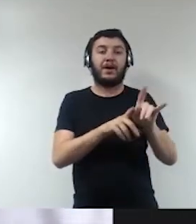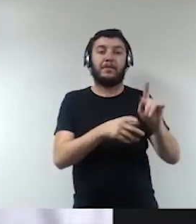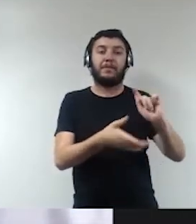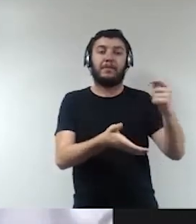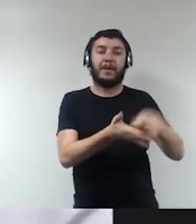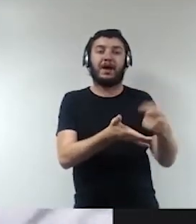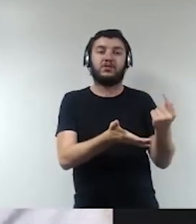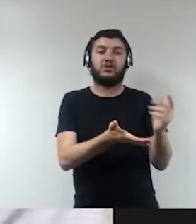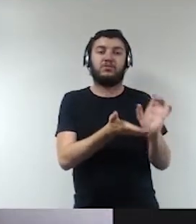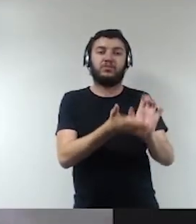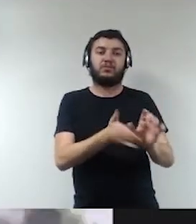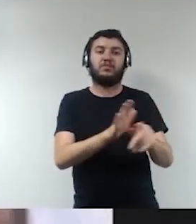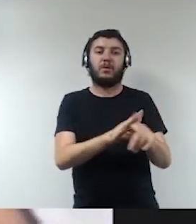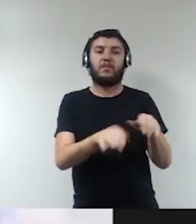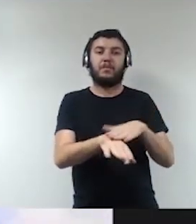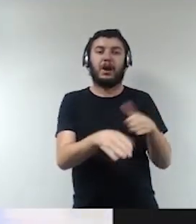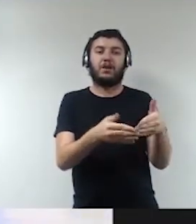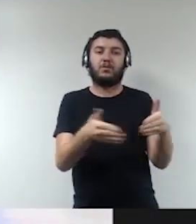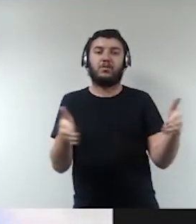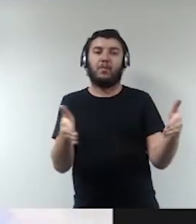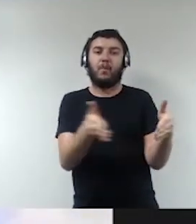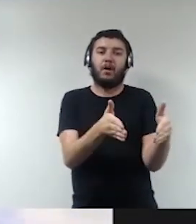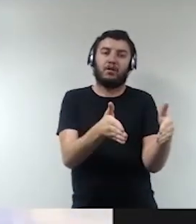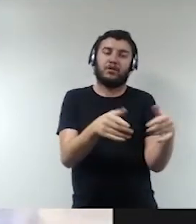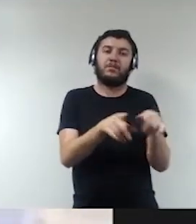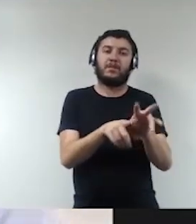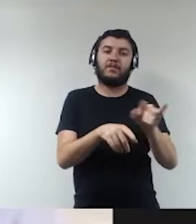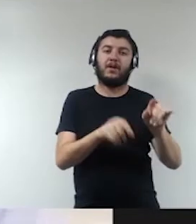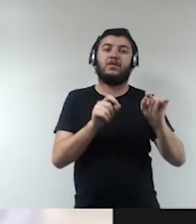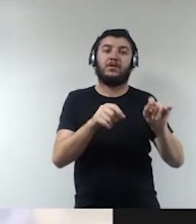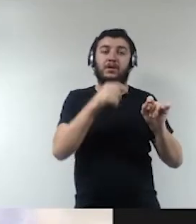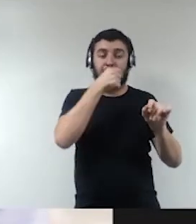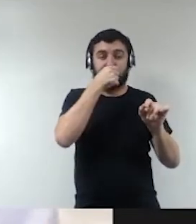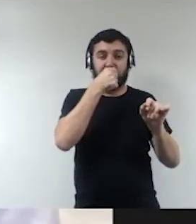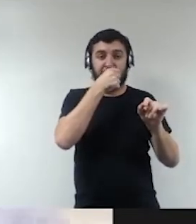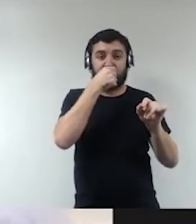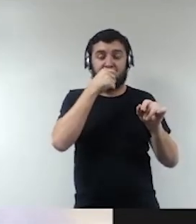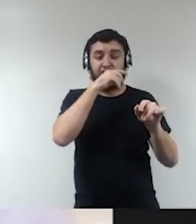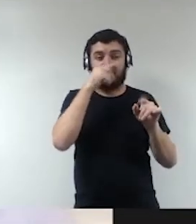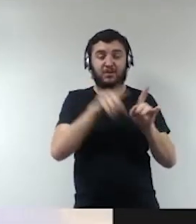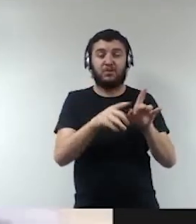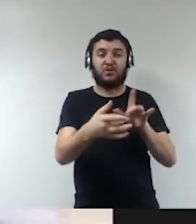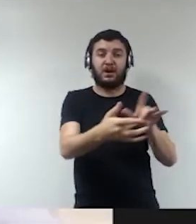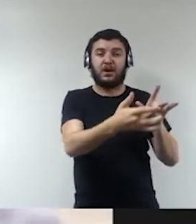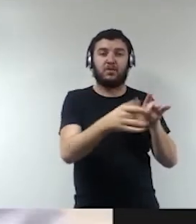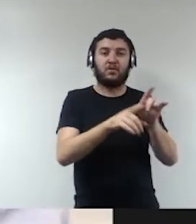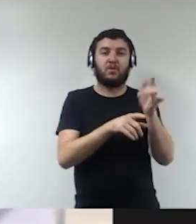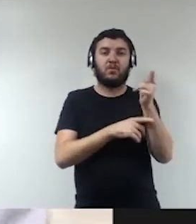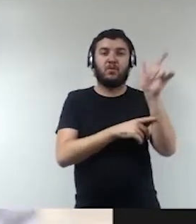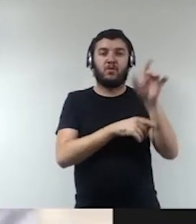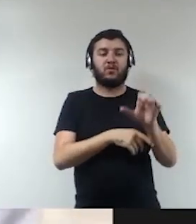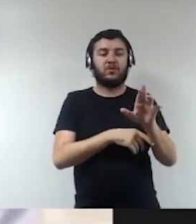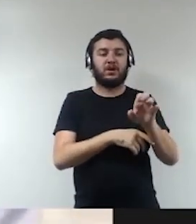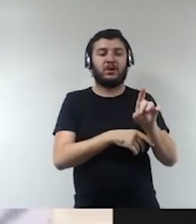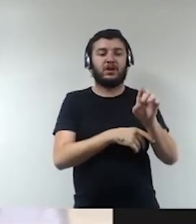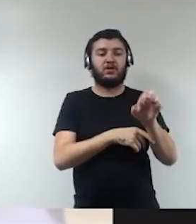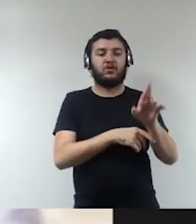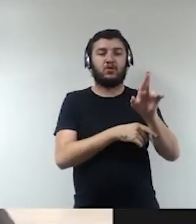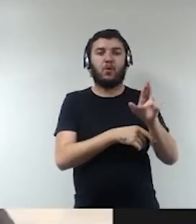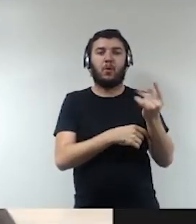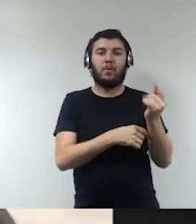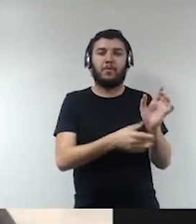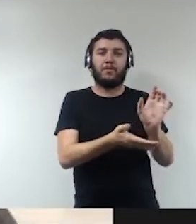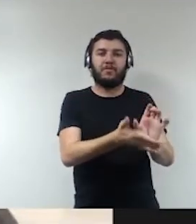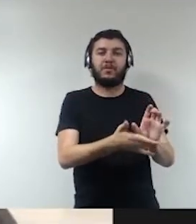potencialidade de aprovação por aquele universo de credores. Né? E esse tratamento desigual, o STJ já validou, porque ele